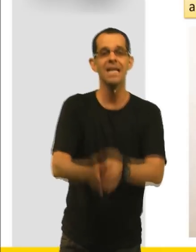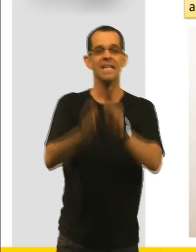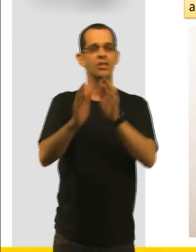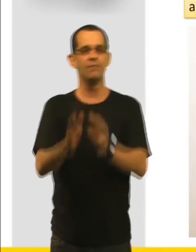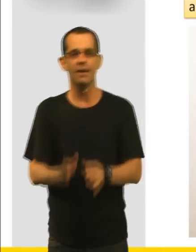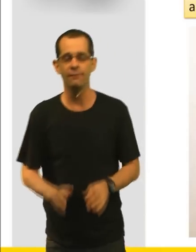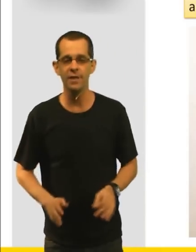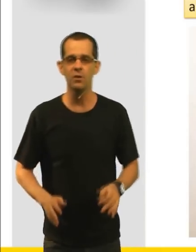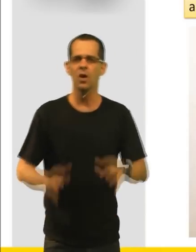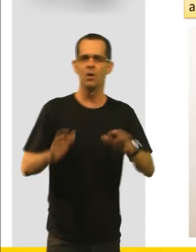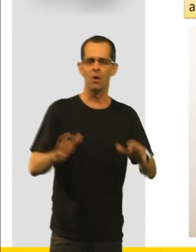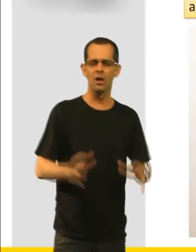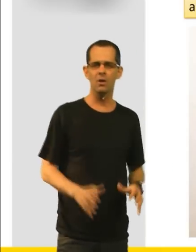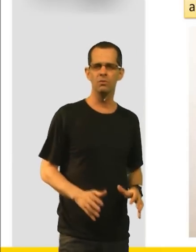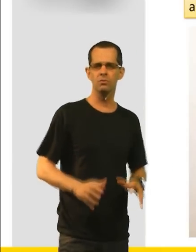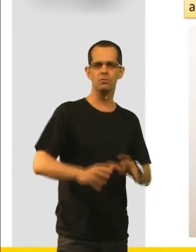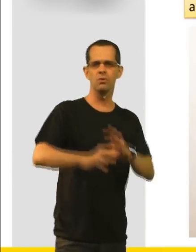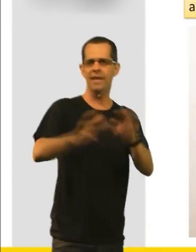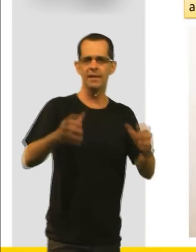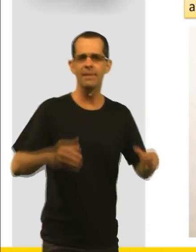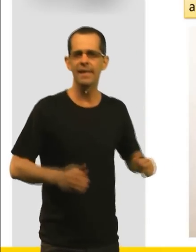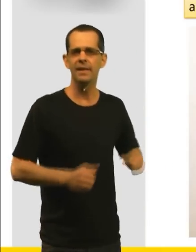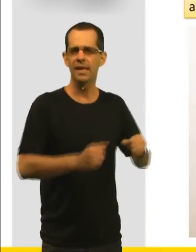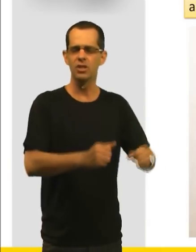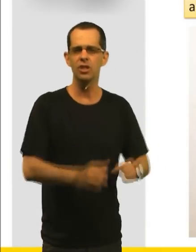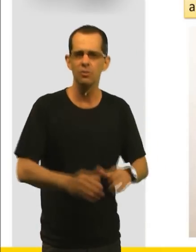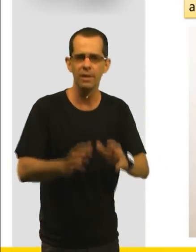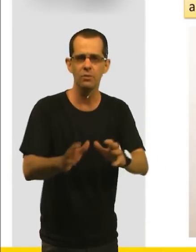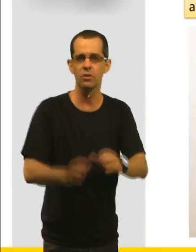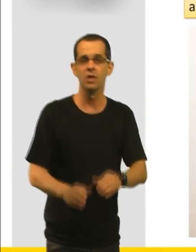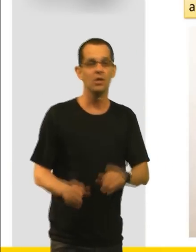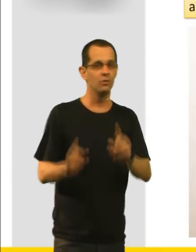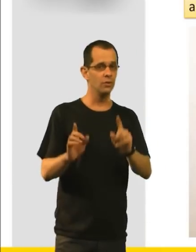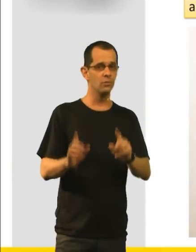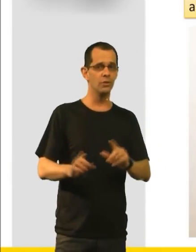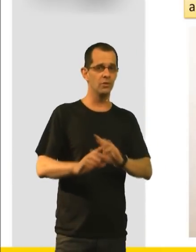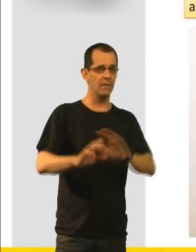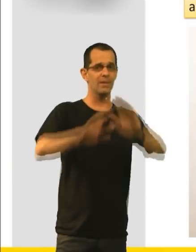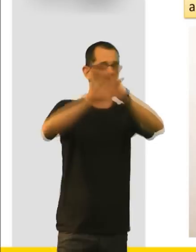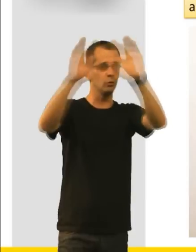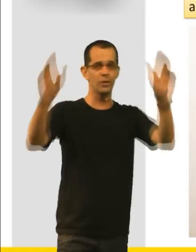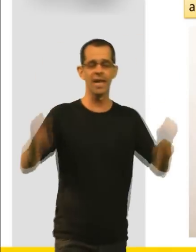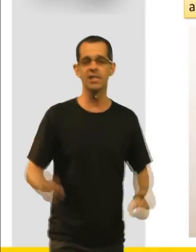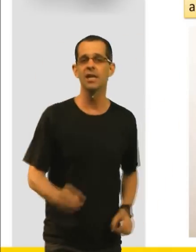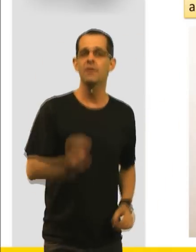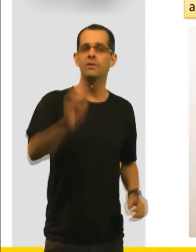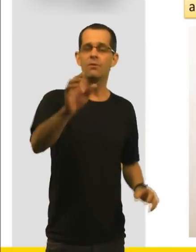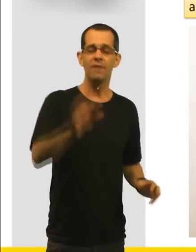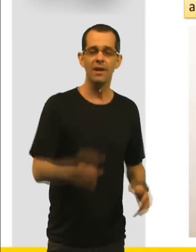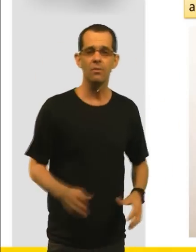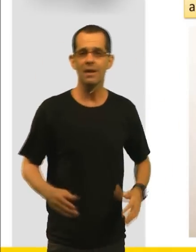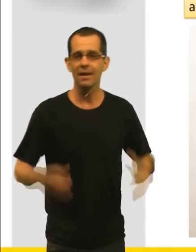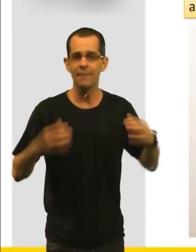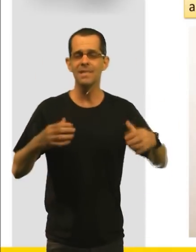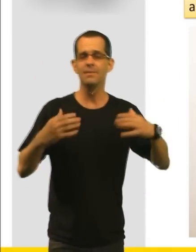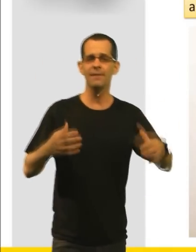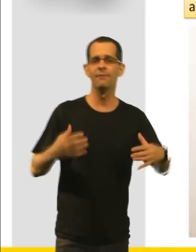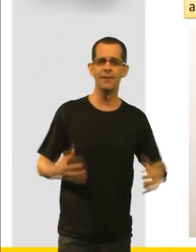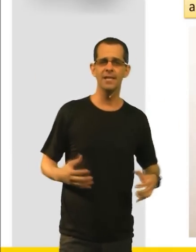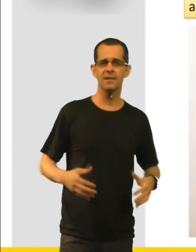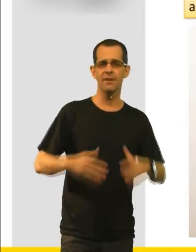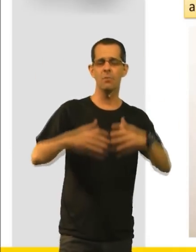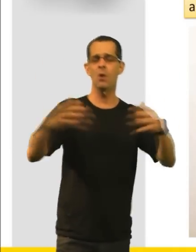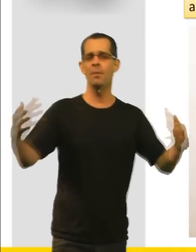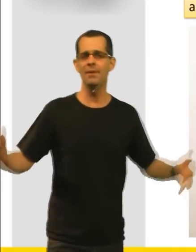da prova estiver frio, coloca um suéter bem quentinho, bem gostoso. Duvido muito, né? Porque está muito quente. Então, vai com uma camisa